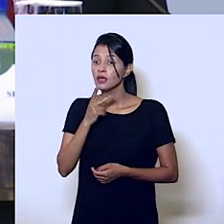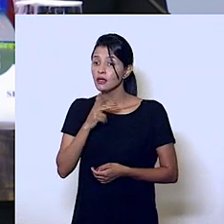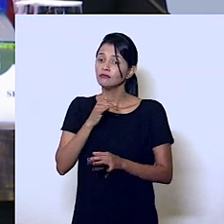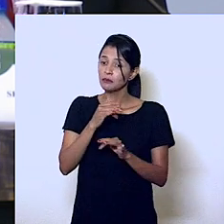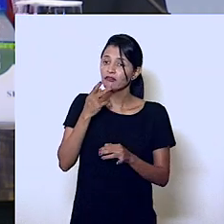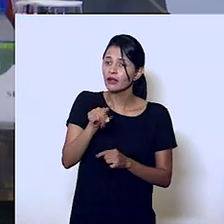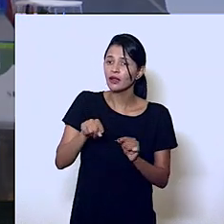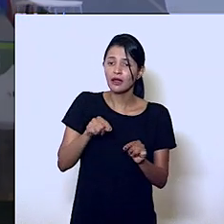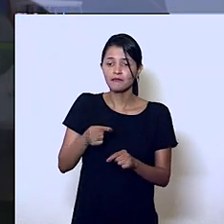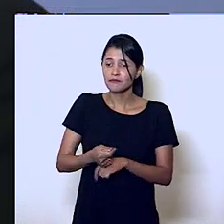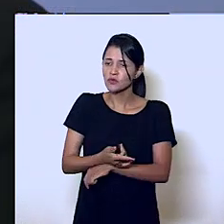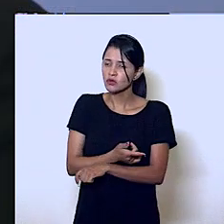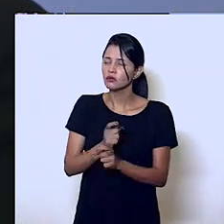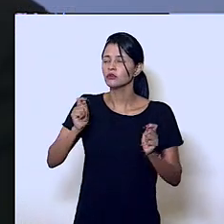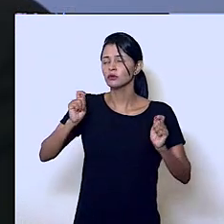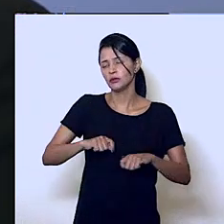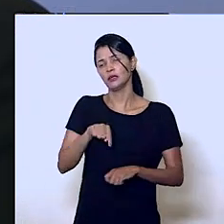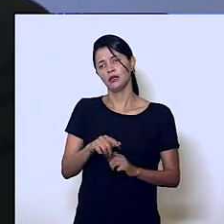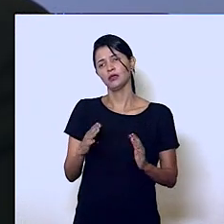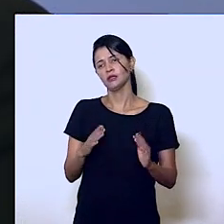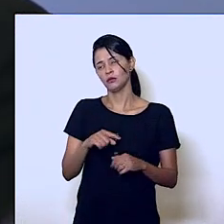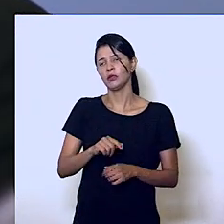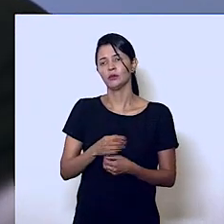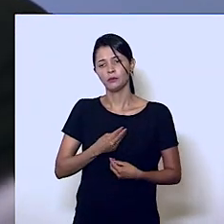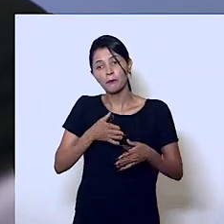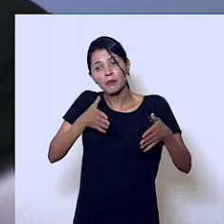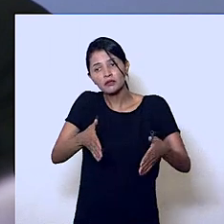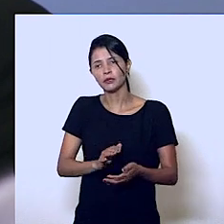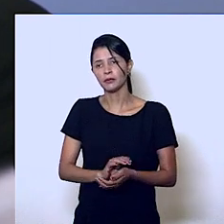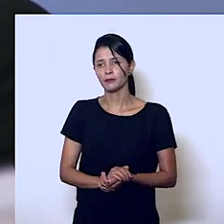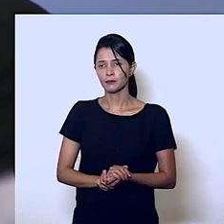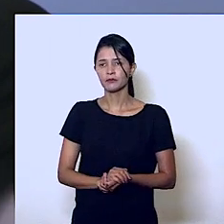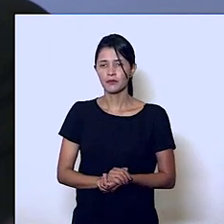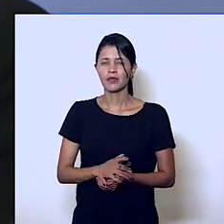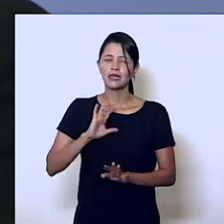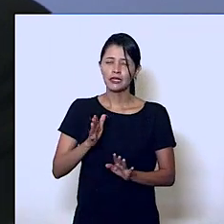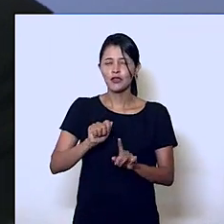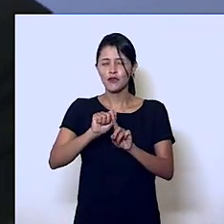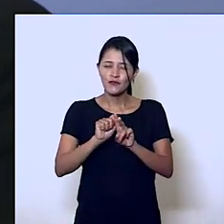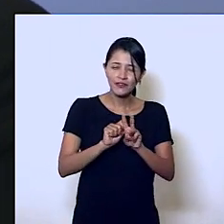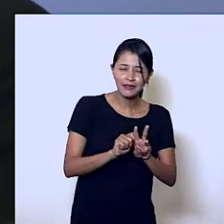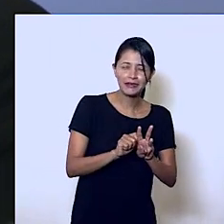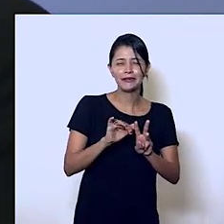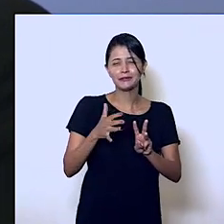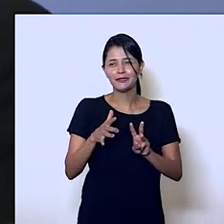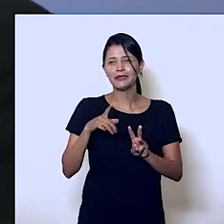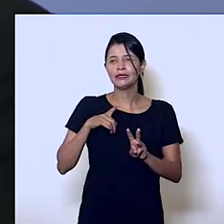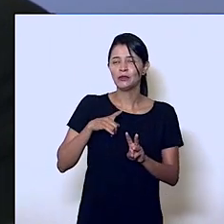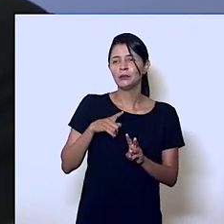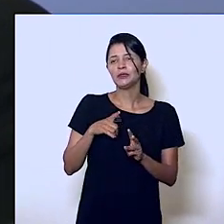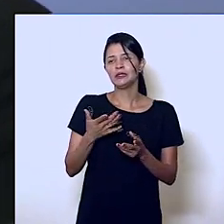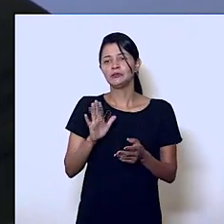participar desse momento. Nós tivemos há pouco mais de 3 meses uma despedida muito emotiva aqui, um